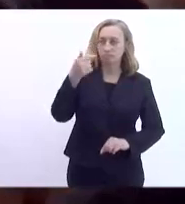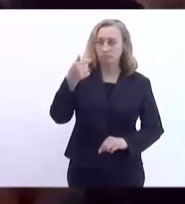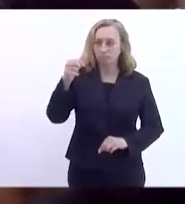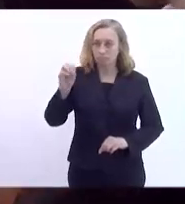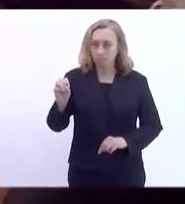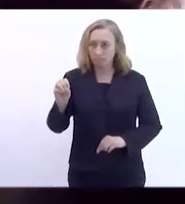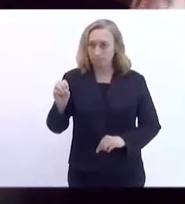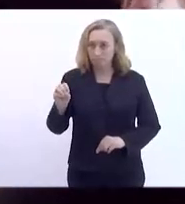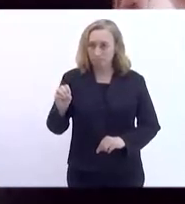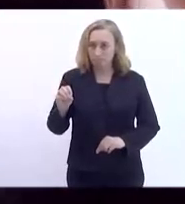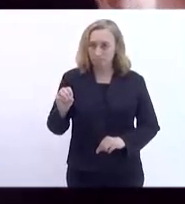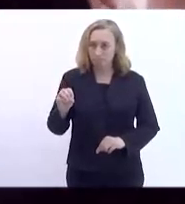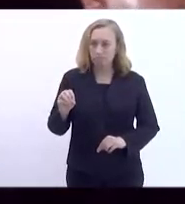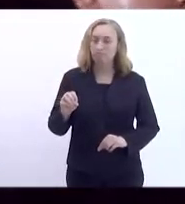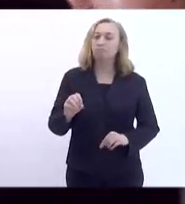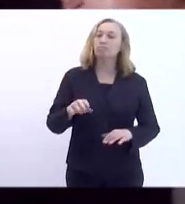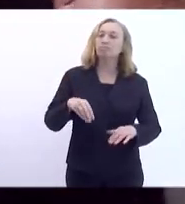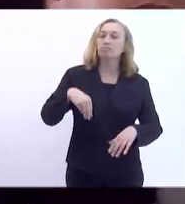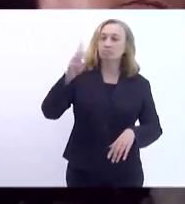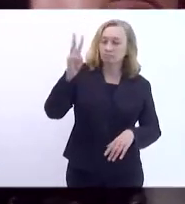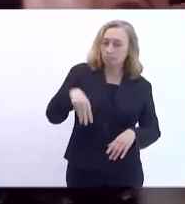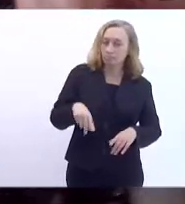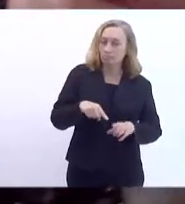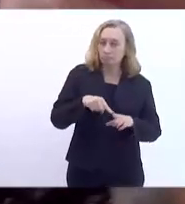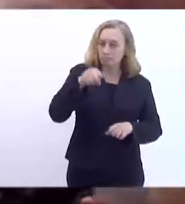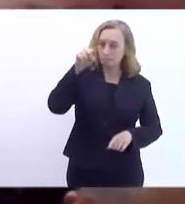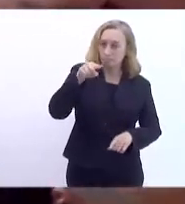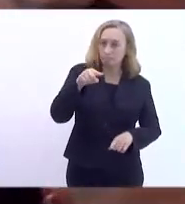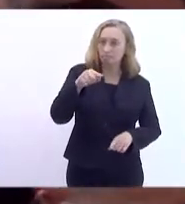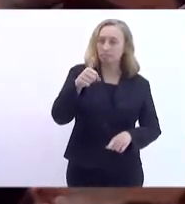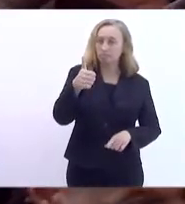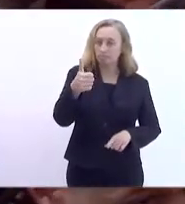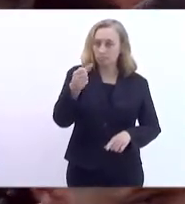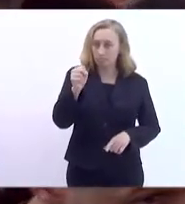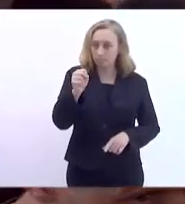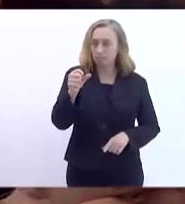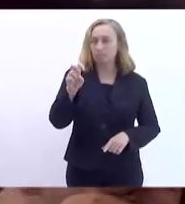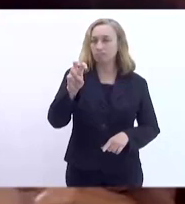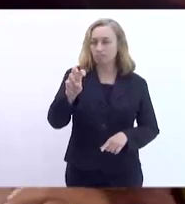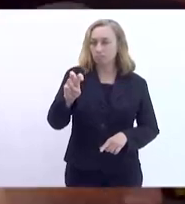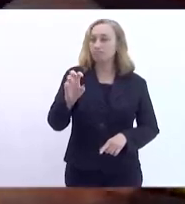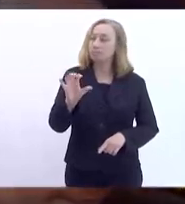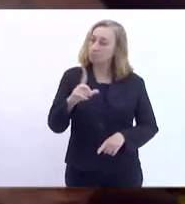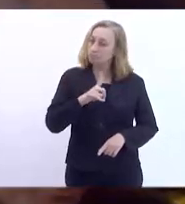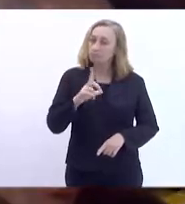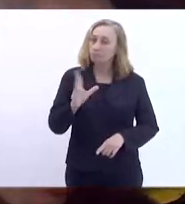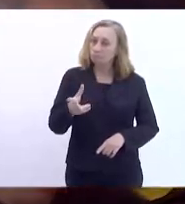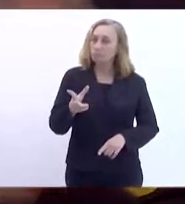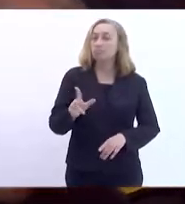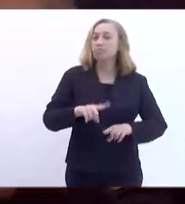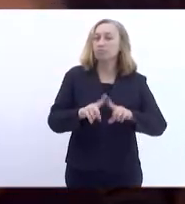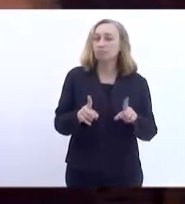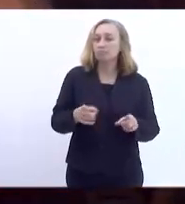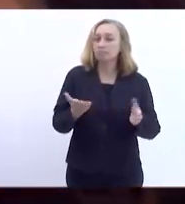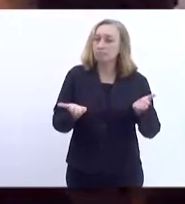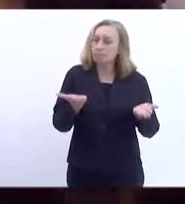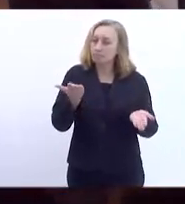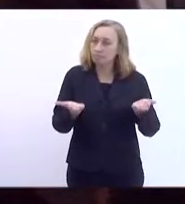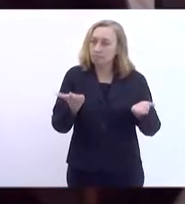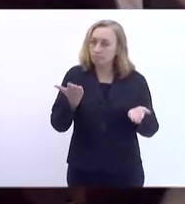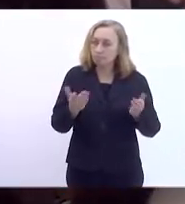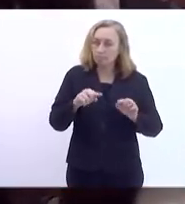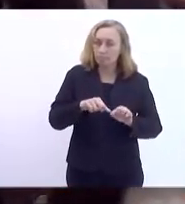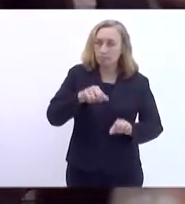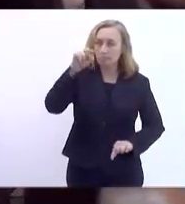e 85 tem 1,85 mas a trena é o padrão metro tá lá no instituto de pesos e medidas em